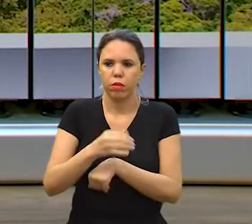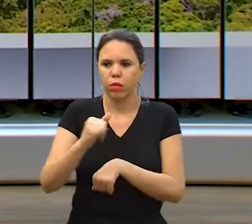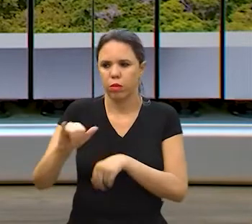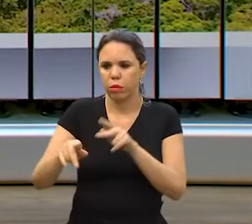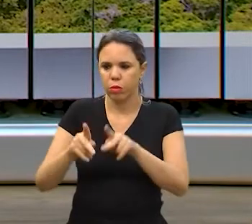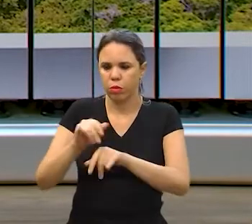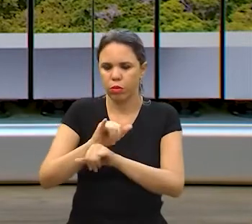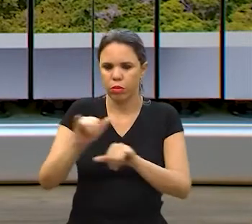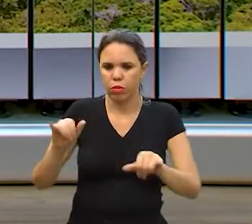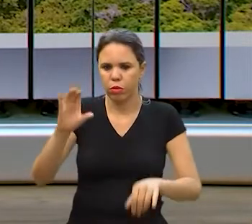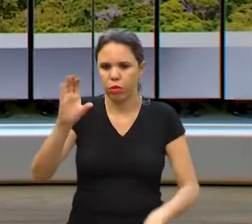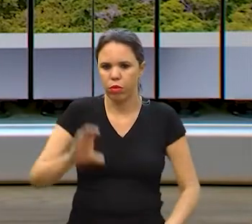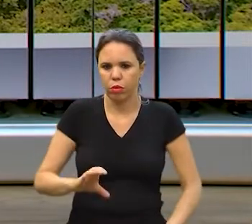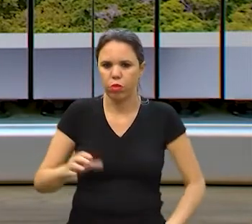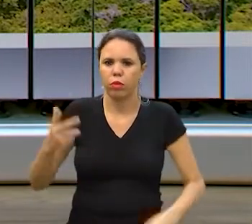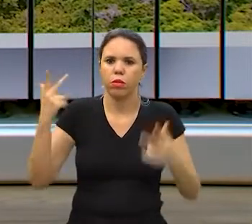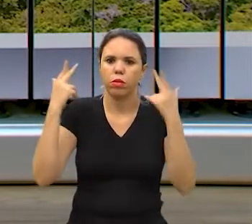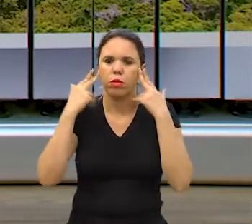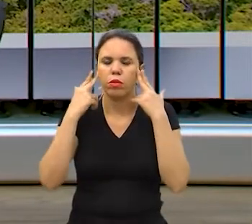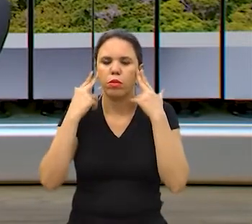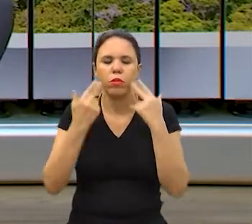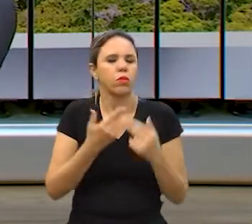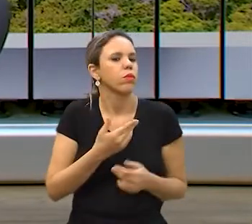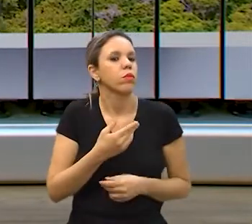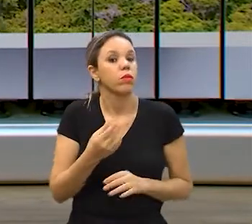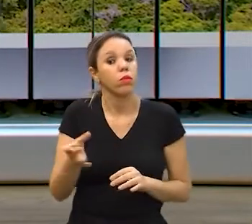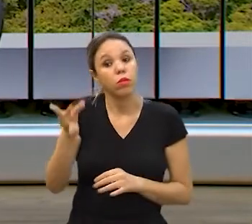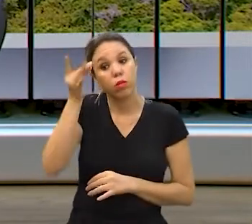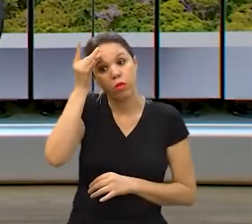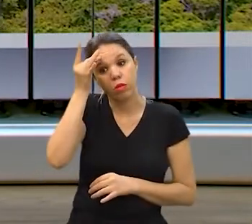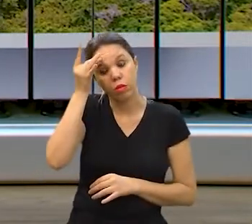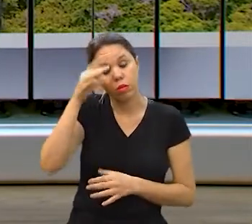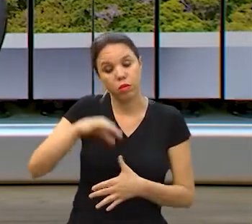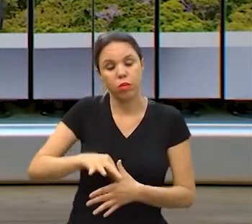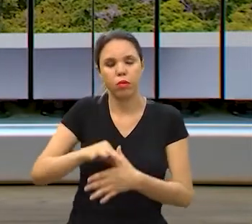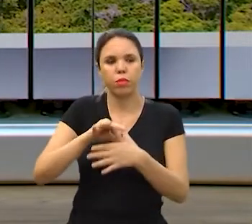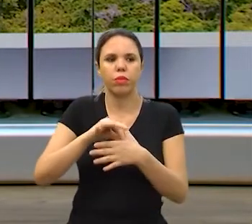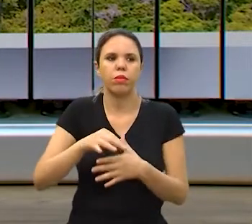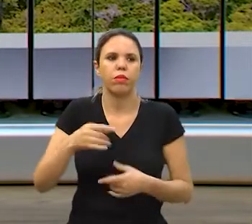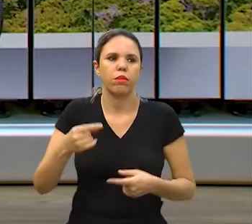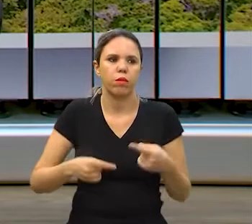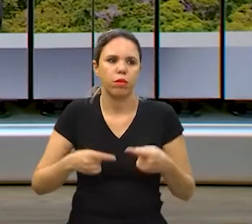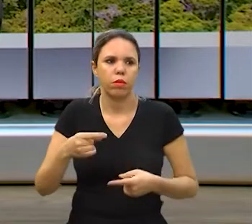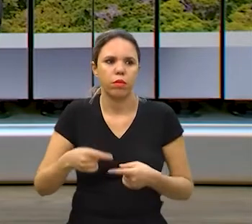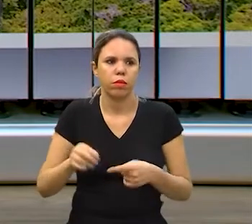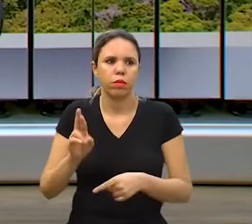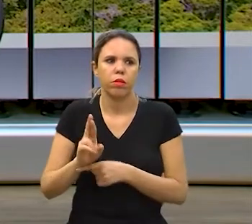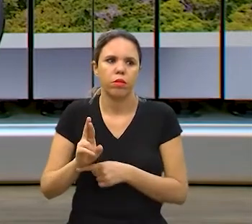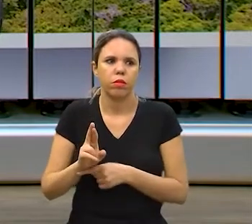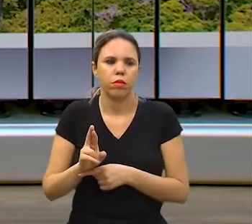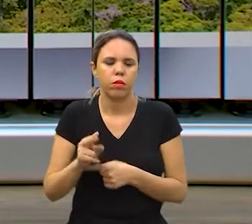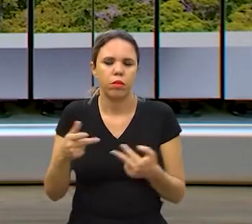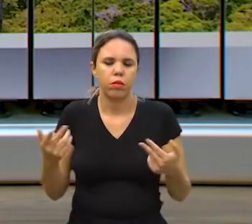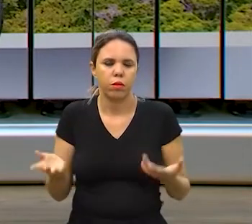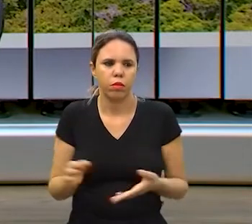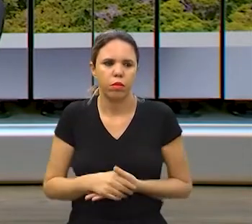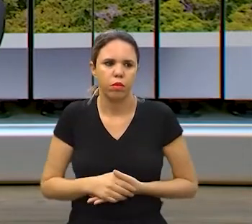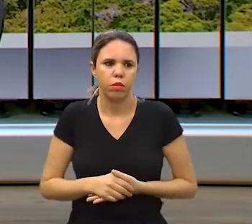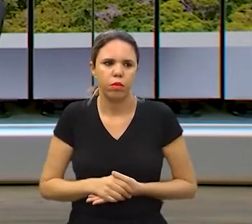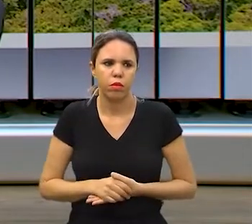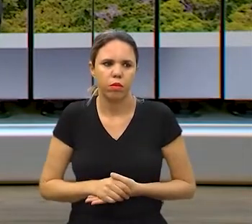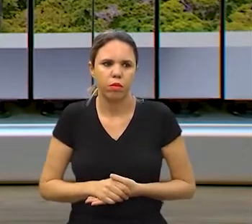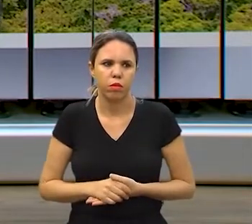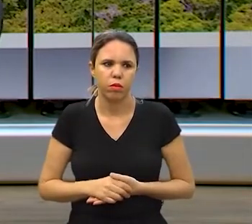passa para outras pessoas, para o cidadão comum, né, isso é muito marcante, né, uma liderança política representando alguma coisa,